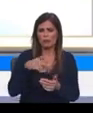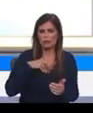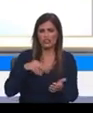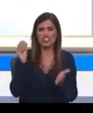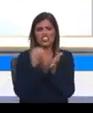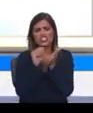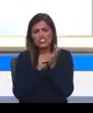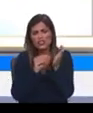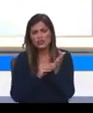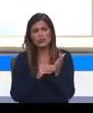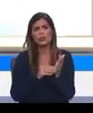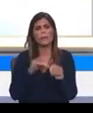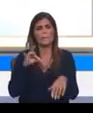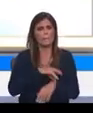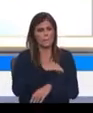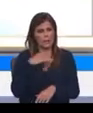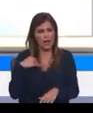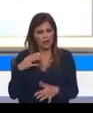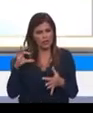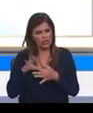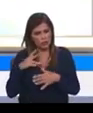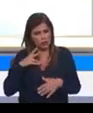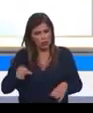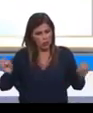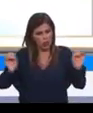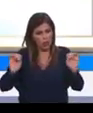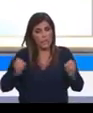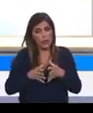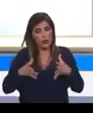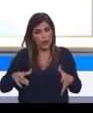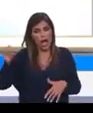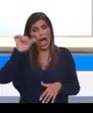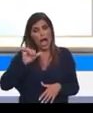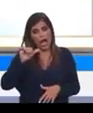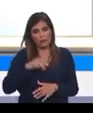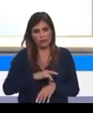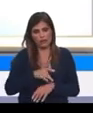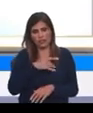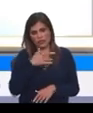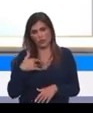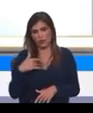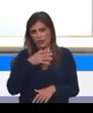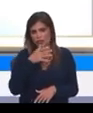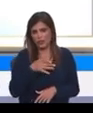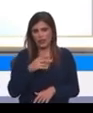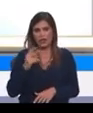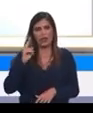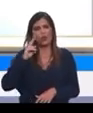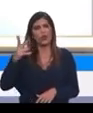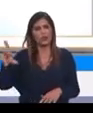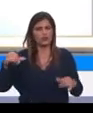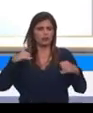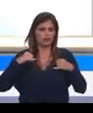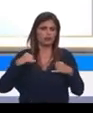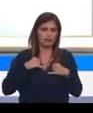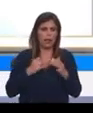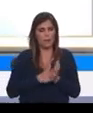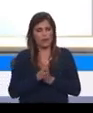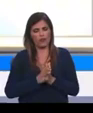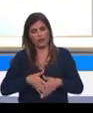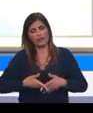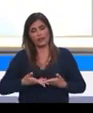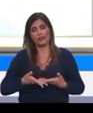qualquer relação com o país. A maior parte vem da Ásia. Os profissionais de saúde admitem fenómenos de turismo de saúde e redes